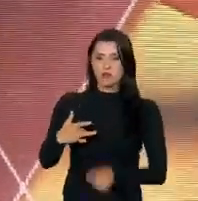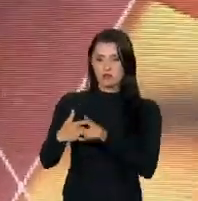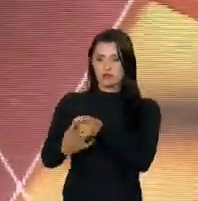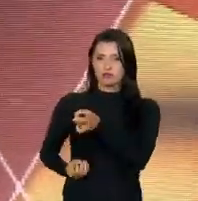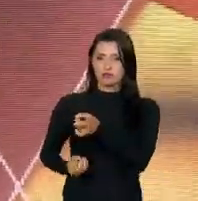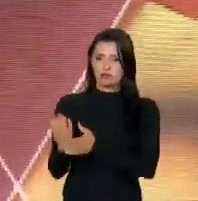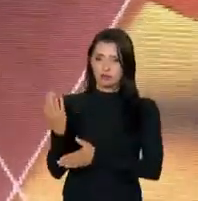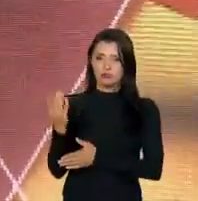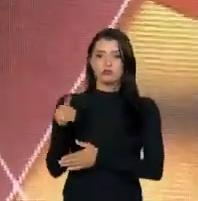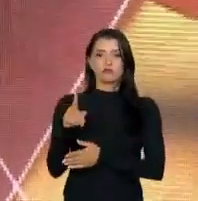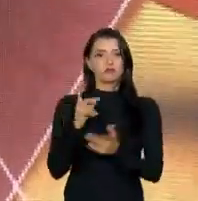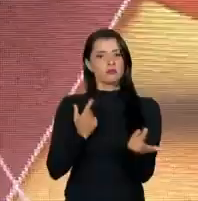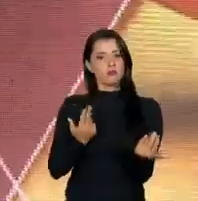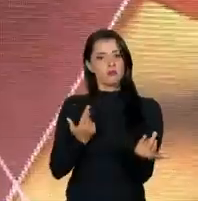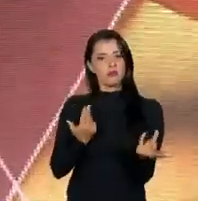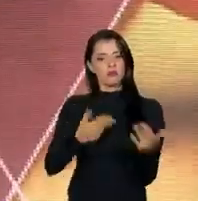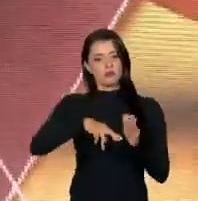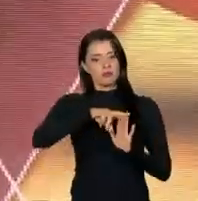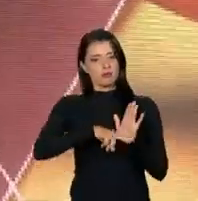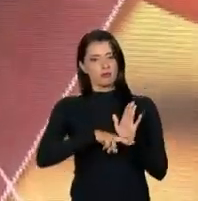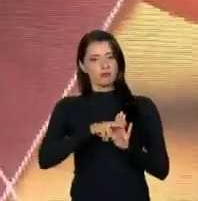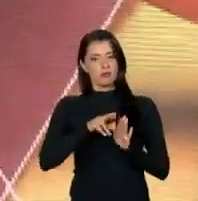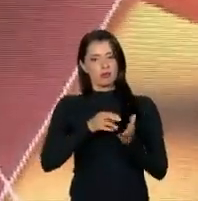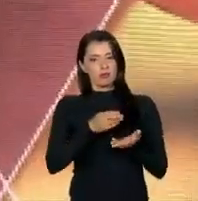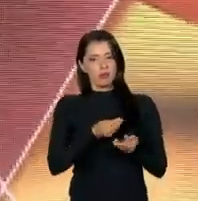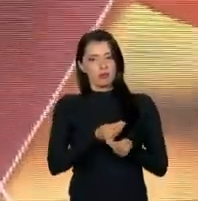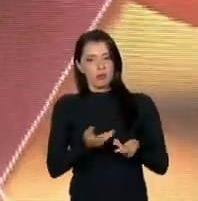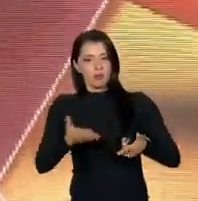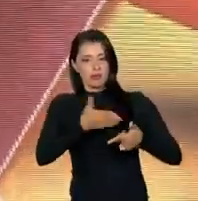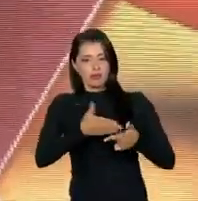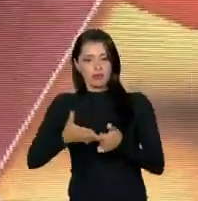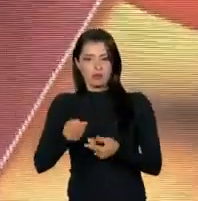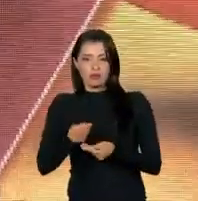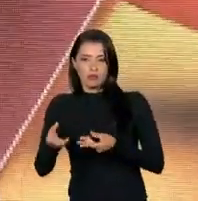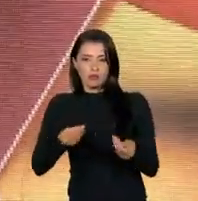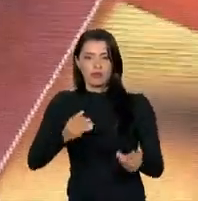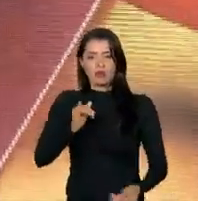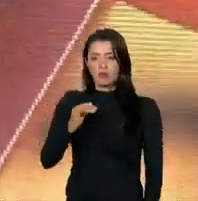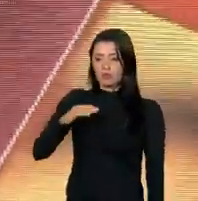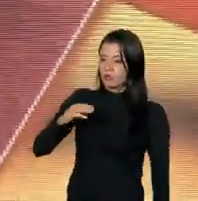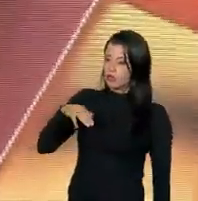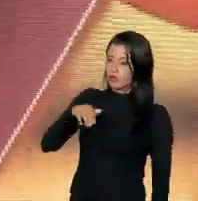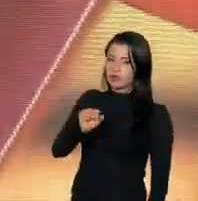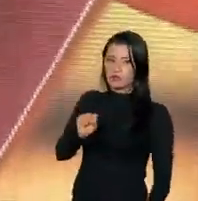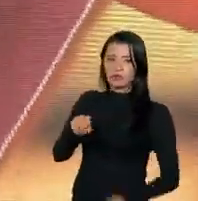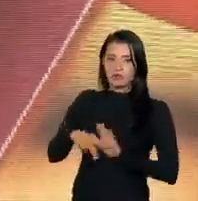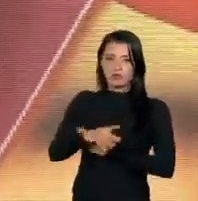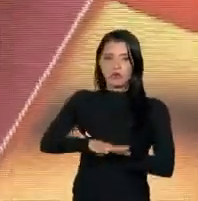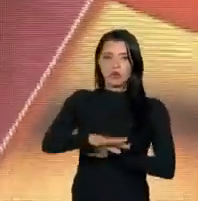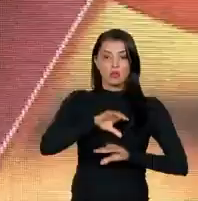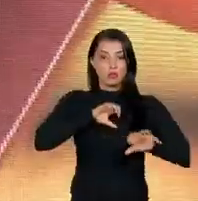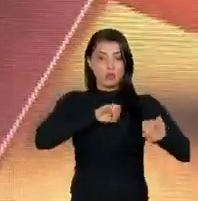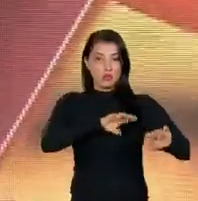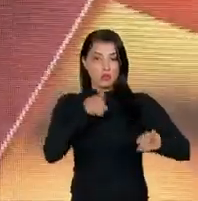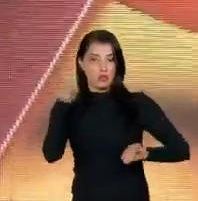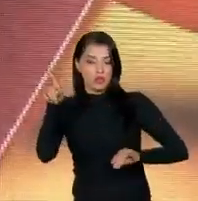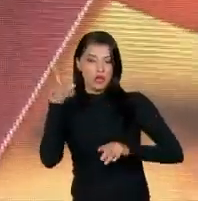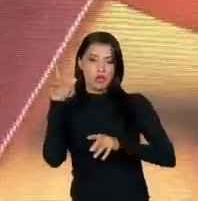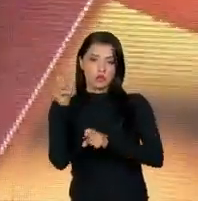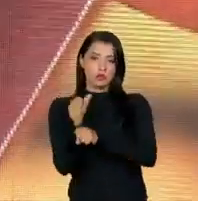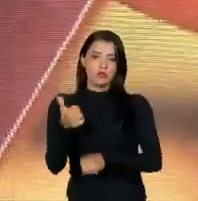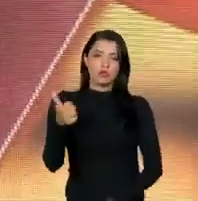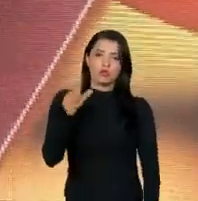implantamos esse mesmo critério da distribuição do ICMS da educação, que lá no Ceará são